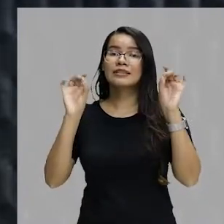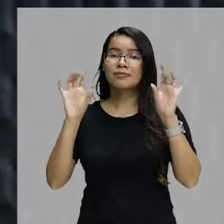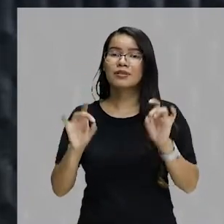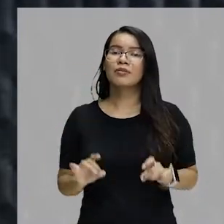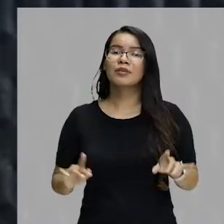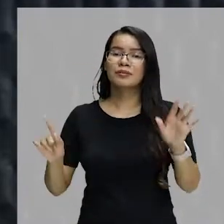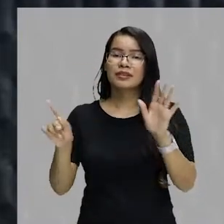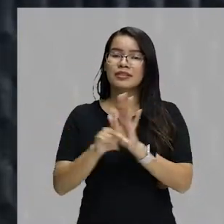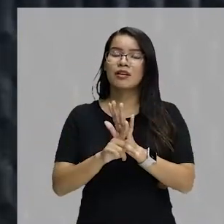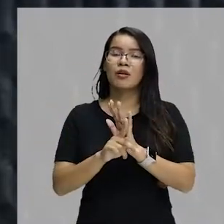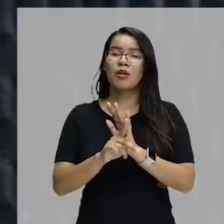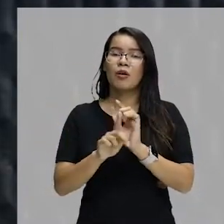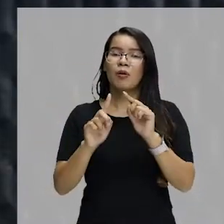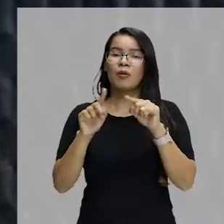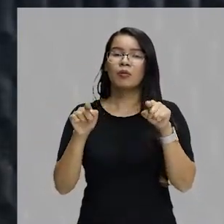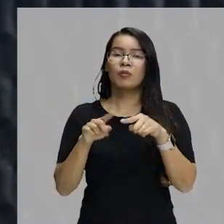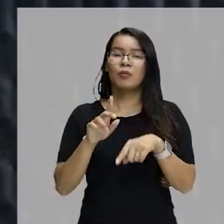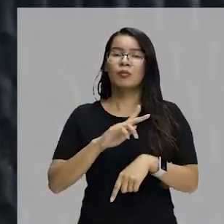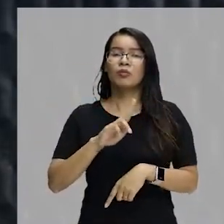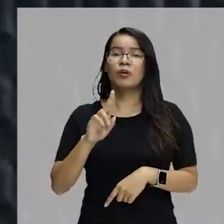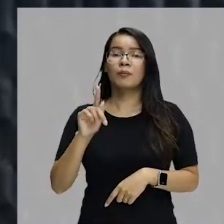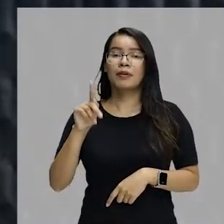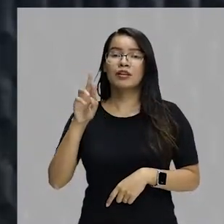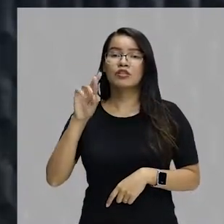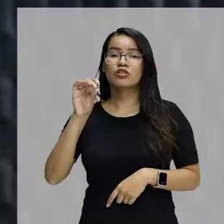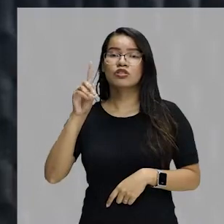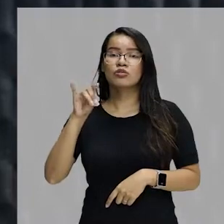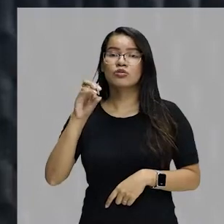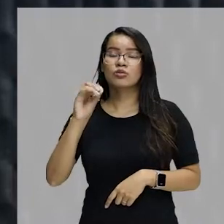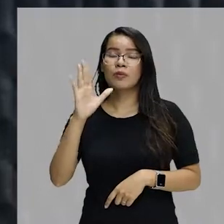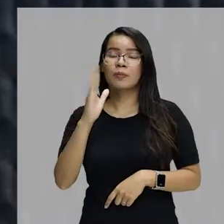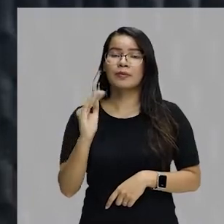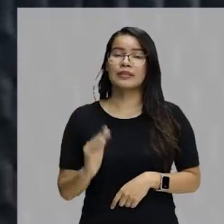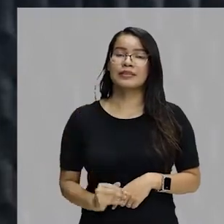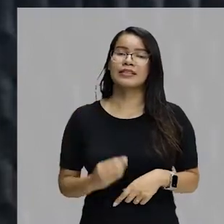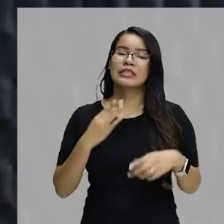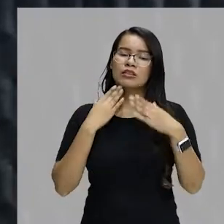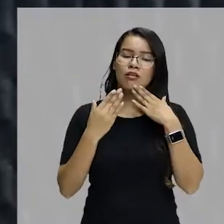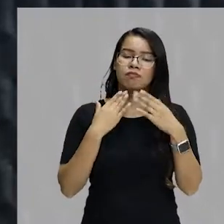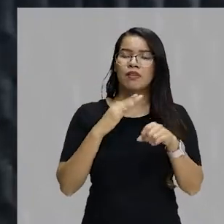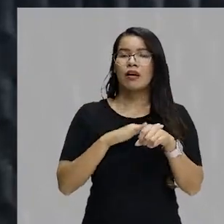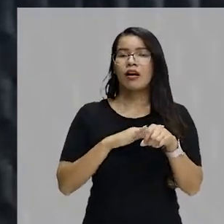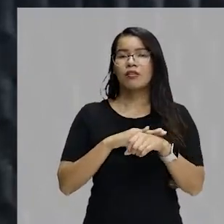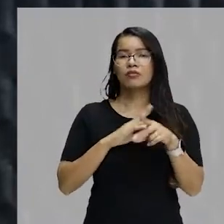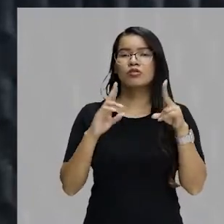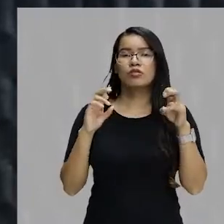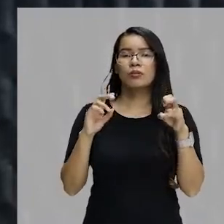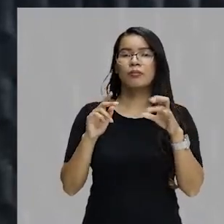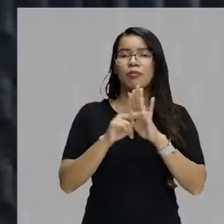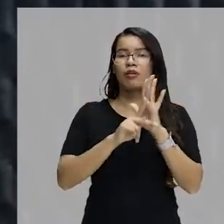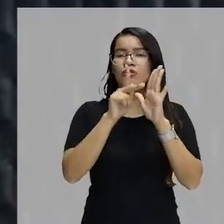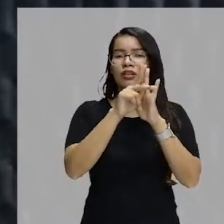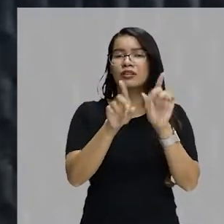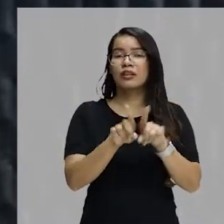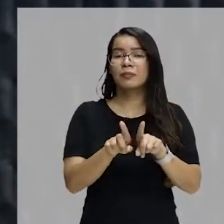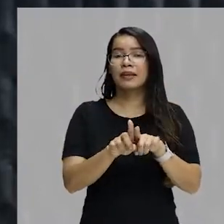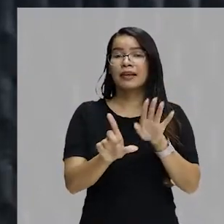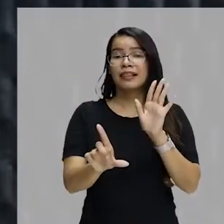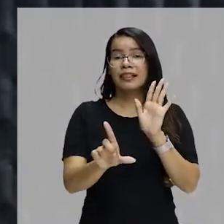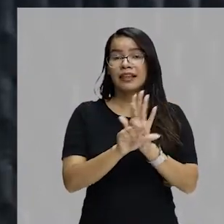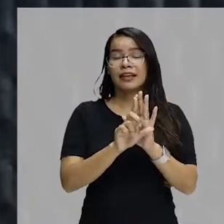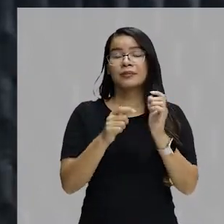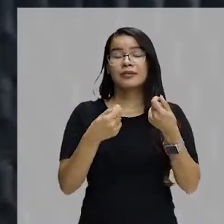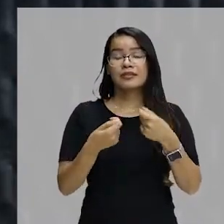Brasileiro, esses parlamentares, eles discutiam projetos, leis, que deveriam fazer parte da nossa primeira